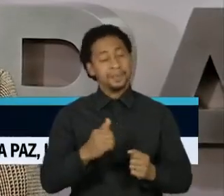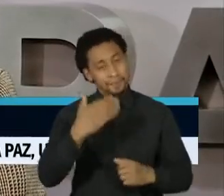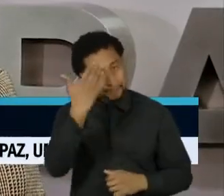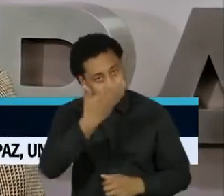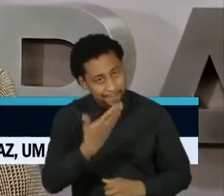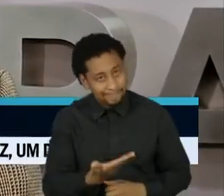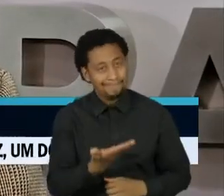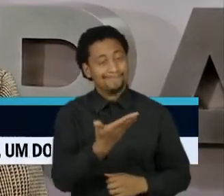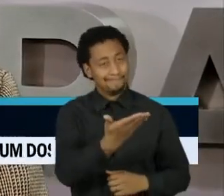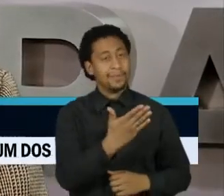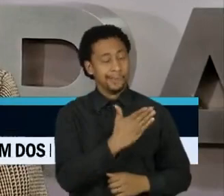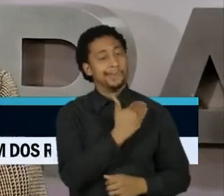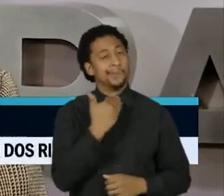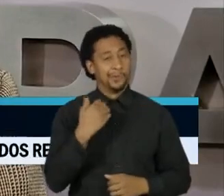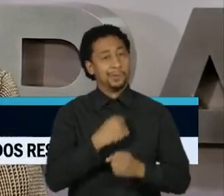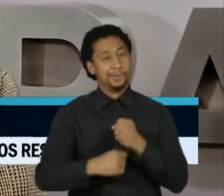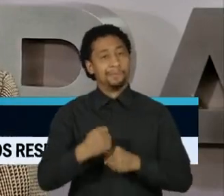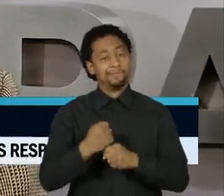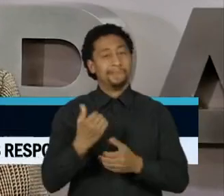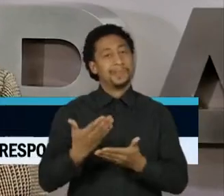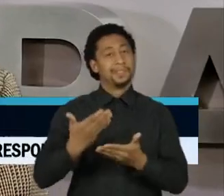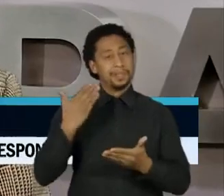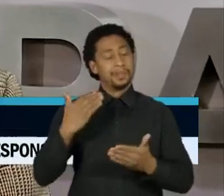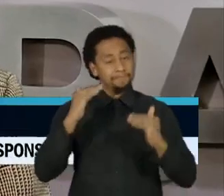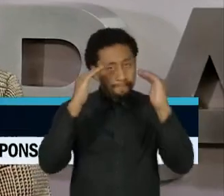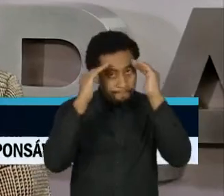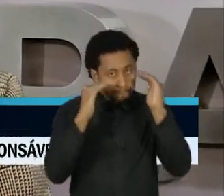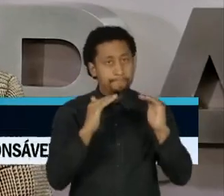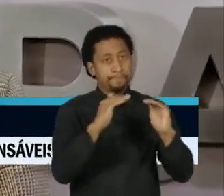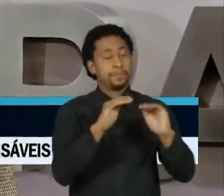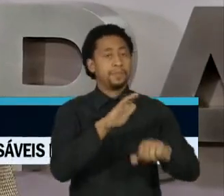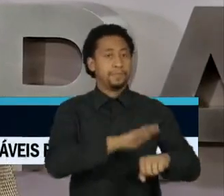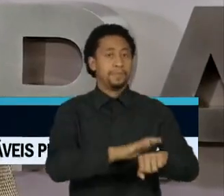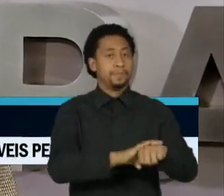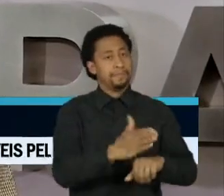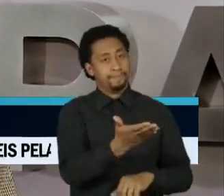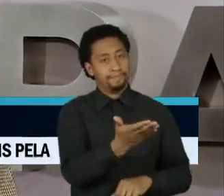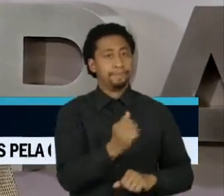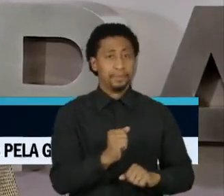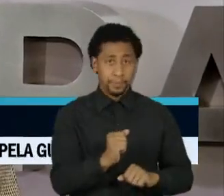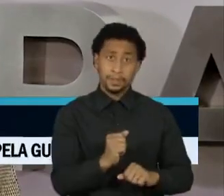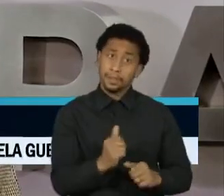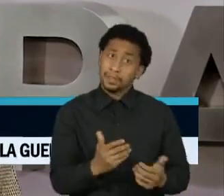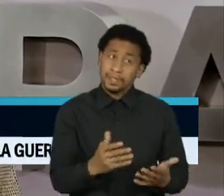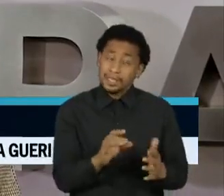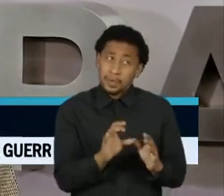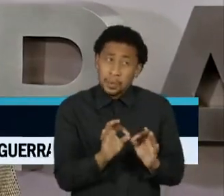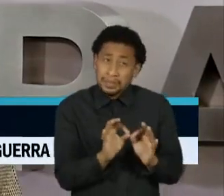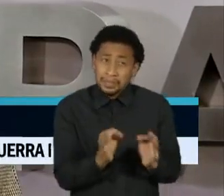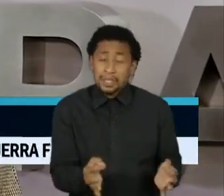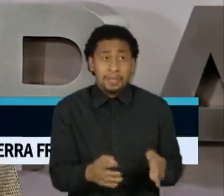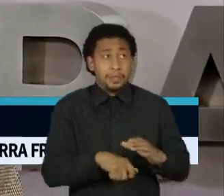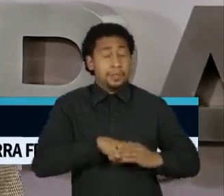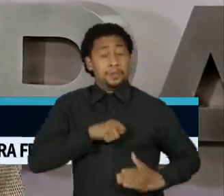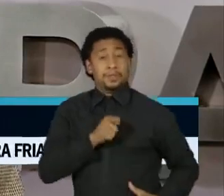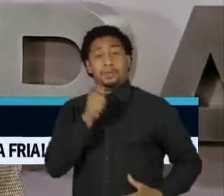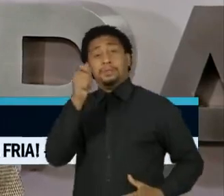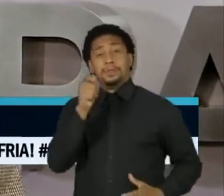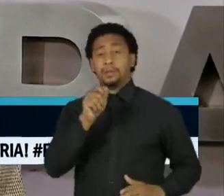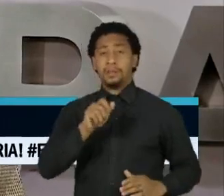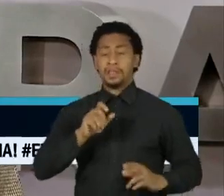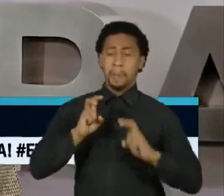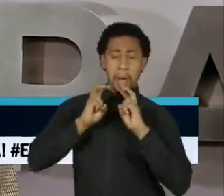grande atenção e respeito pelo que ele fez não é apenas o grito do Ipiranga